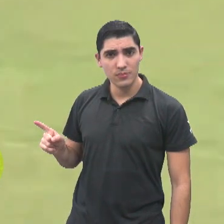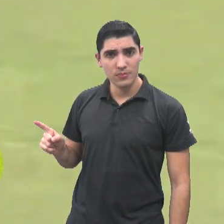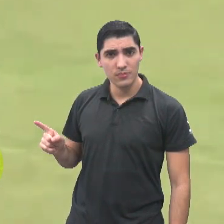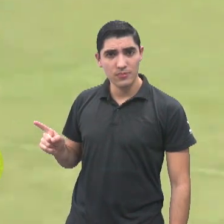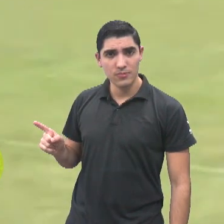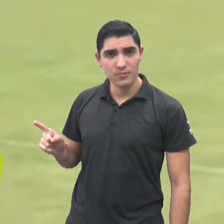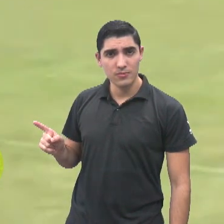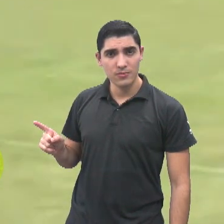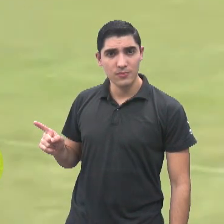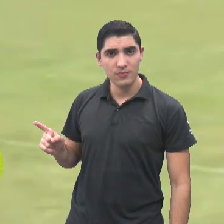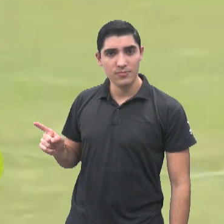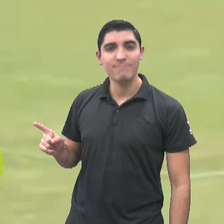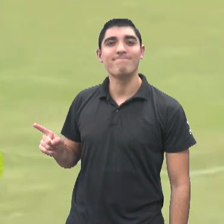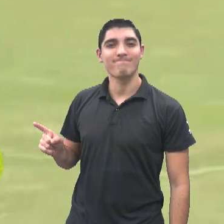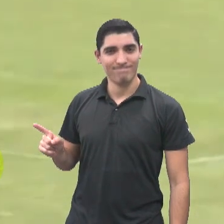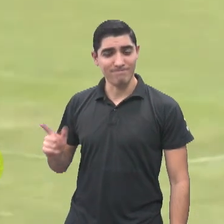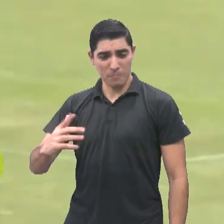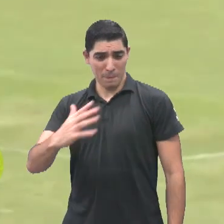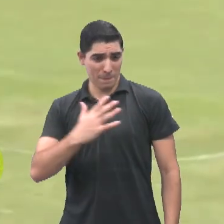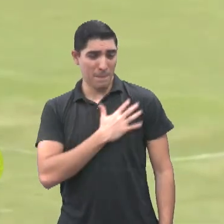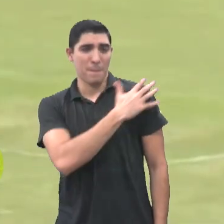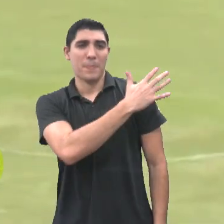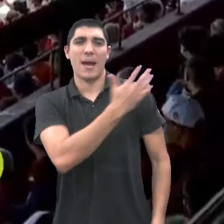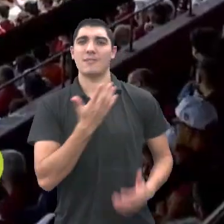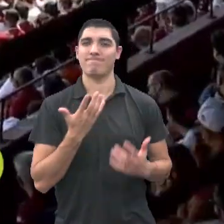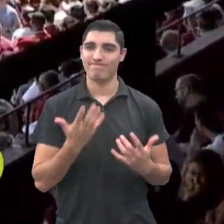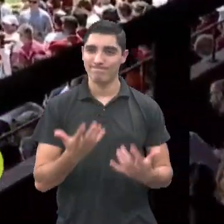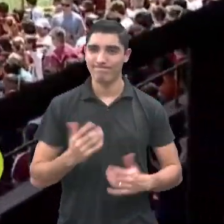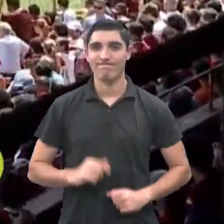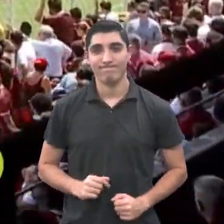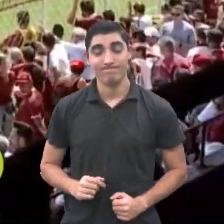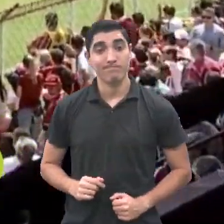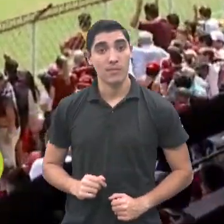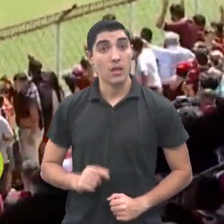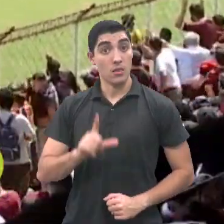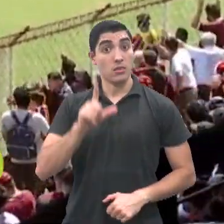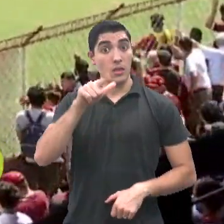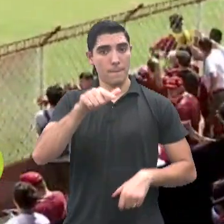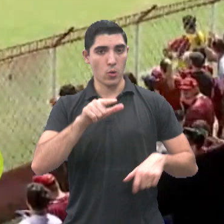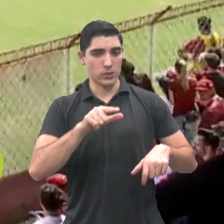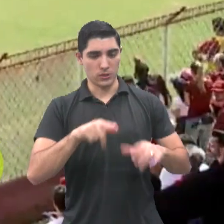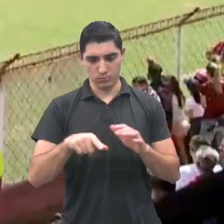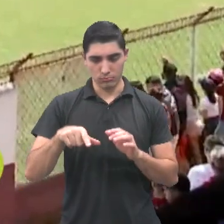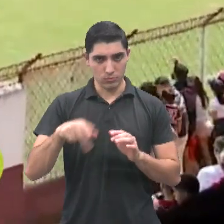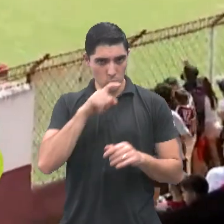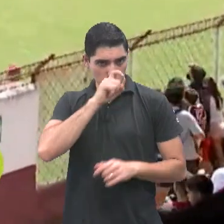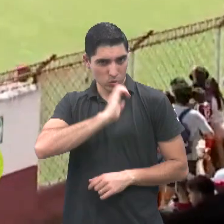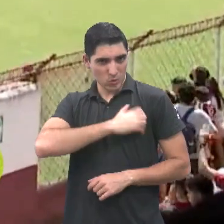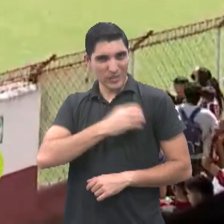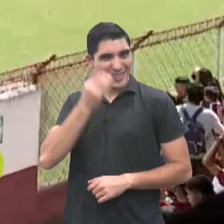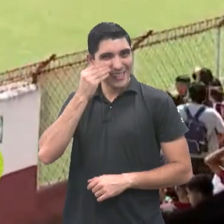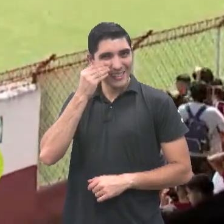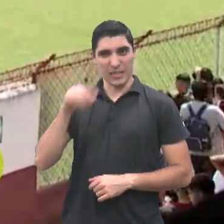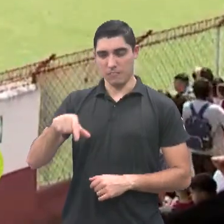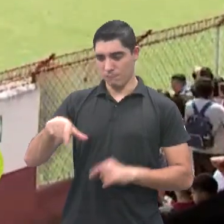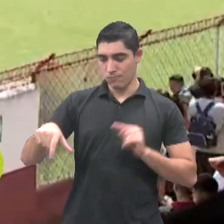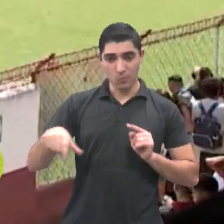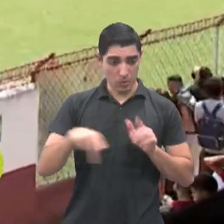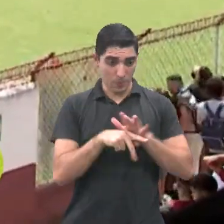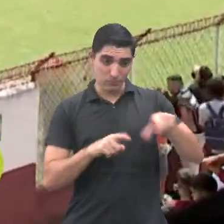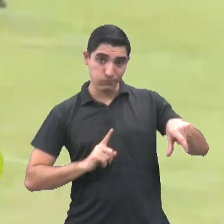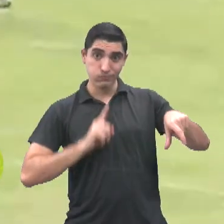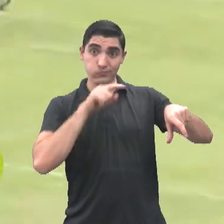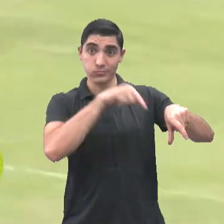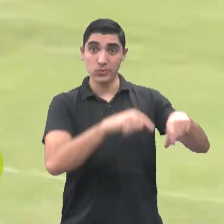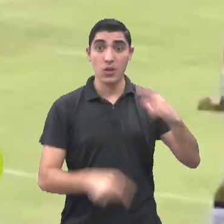fez a defesa. Gol perdido do Thiago Rubim. Na cobrança de escanteio para o São José, ela veio com perigo, mas ninguém subiu